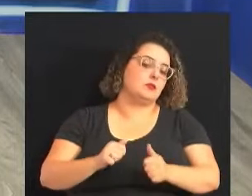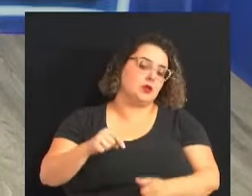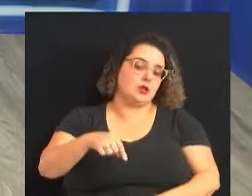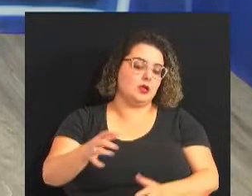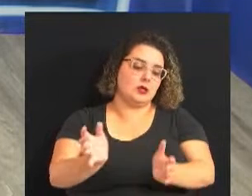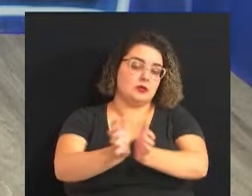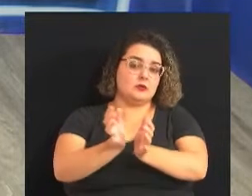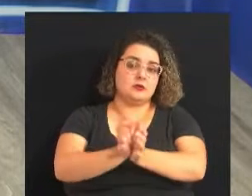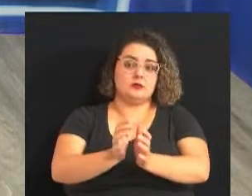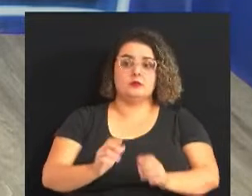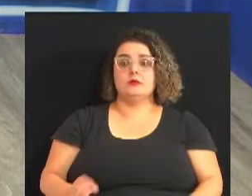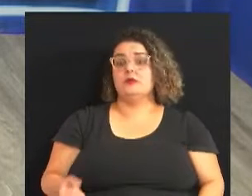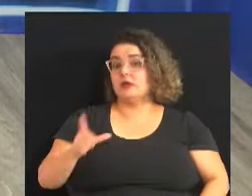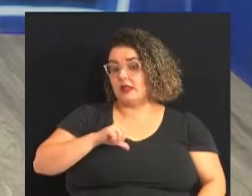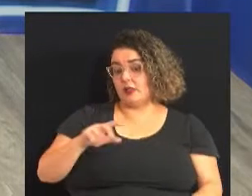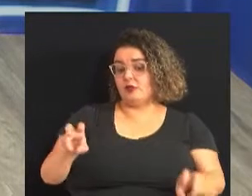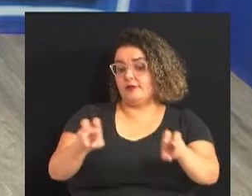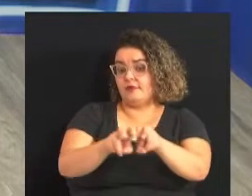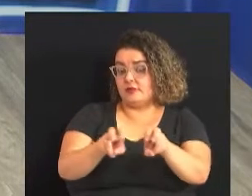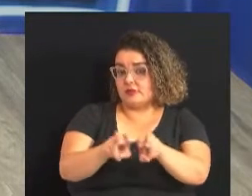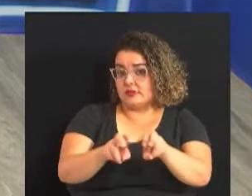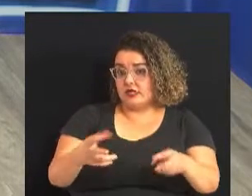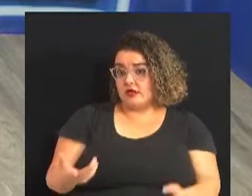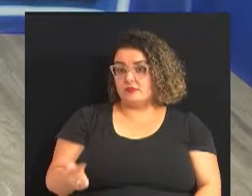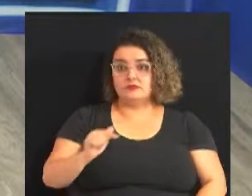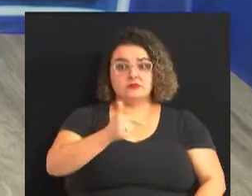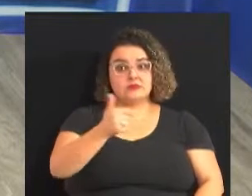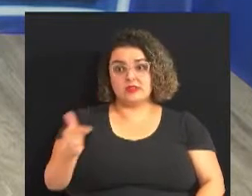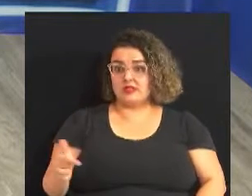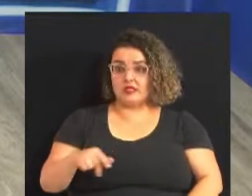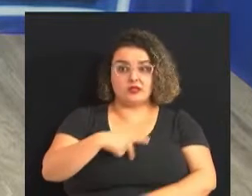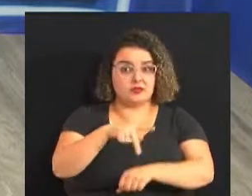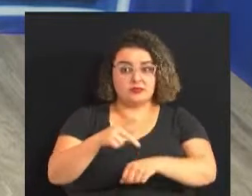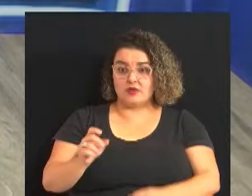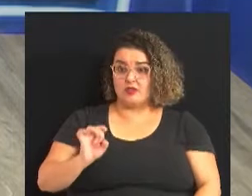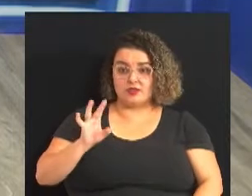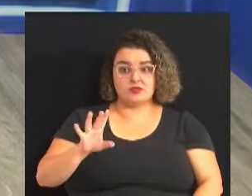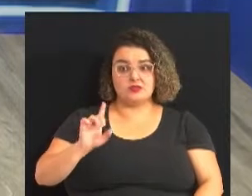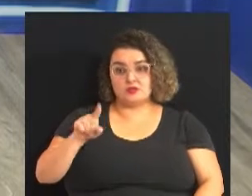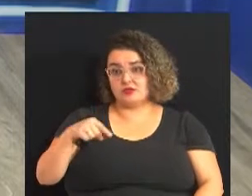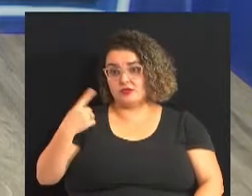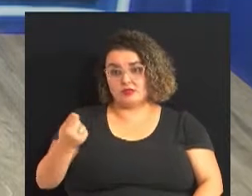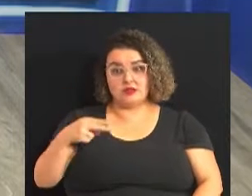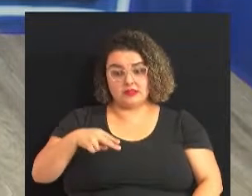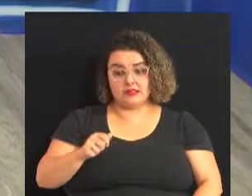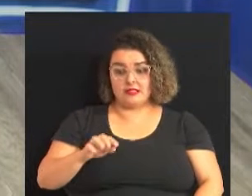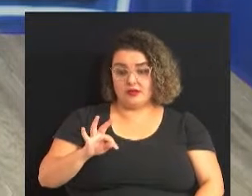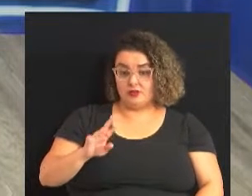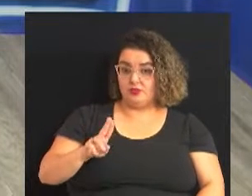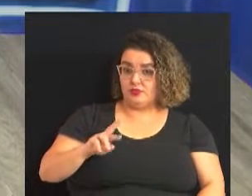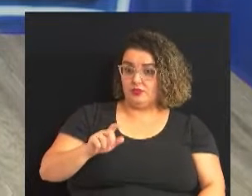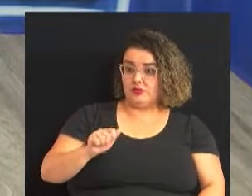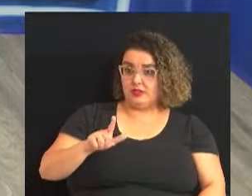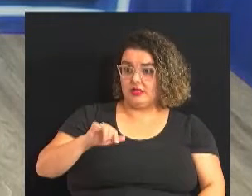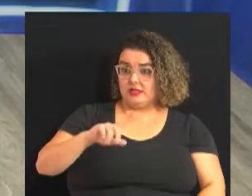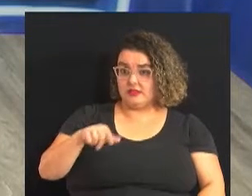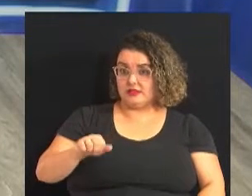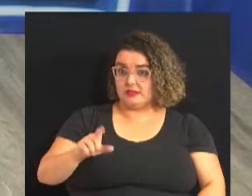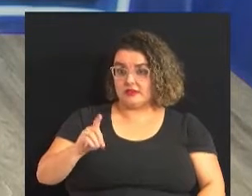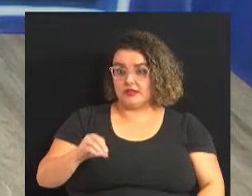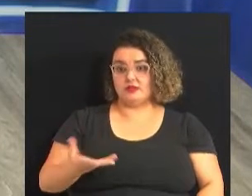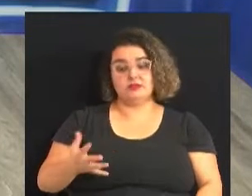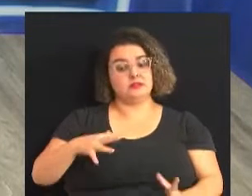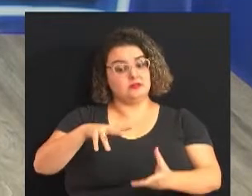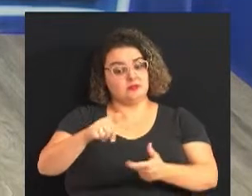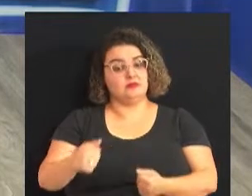futsal, equipe que praticamente não tem ninguém do país, é só de atletas naturalizados. Então, nesse mundo globalizado, eu diria que